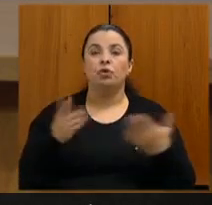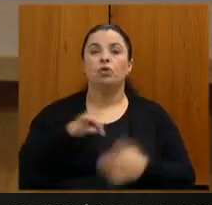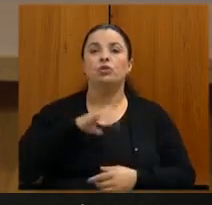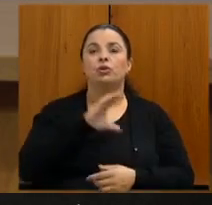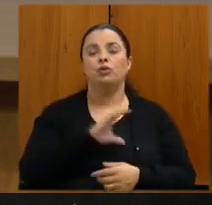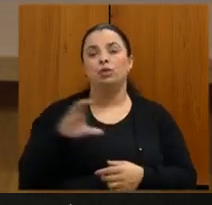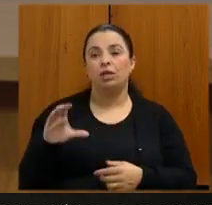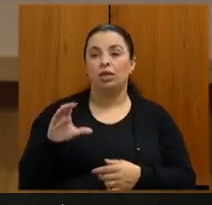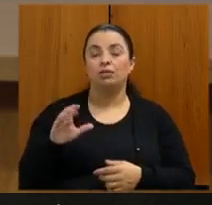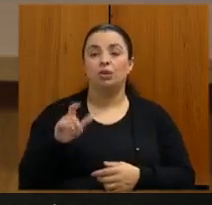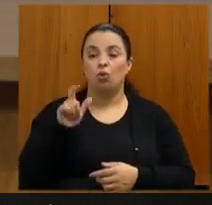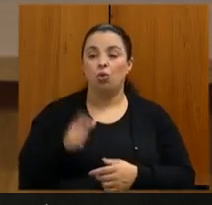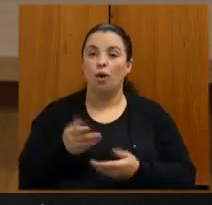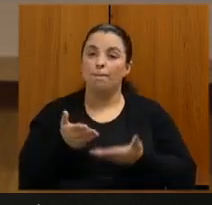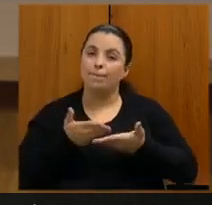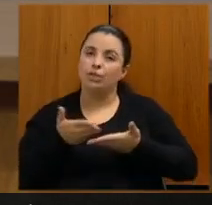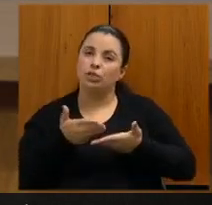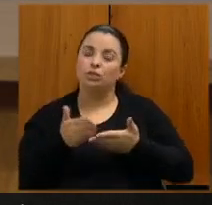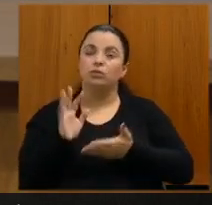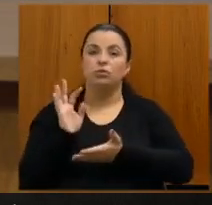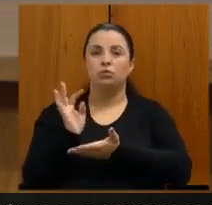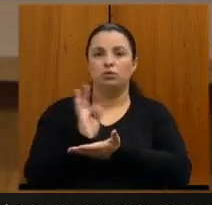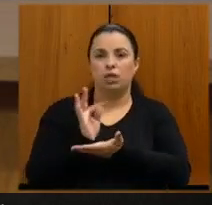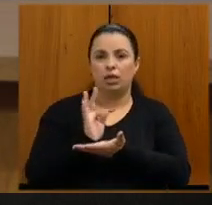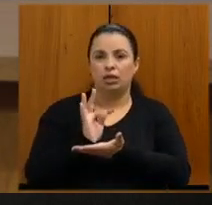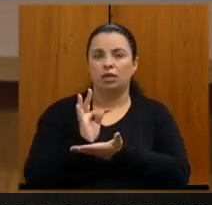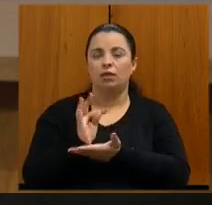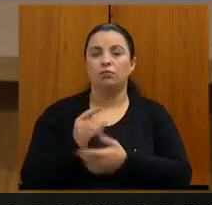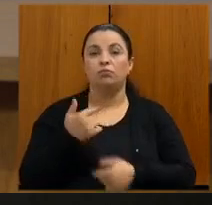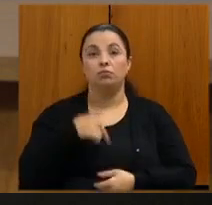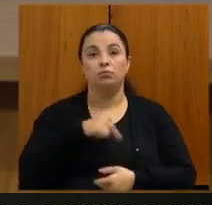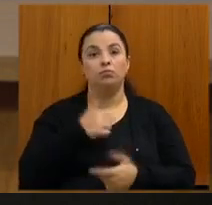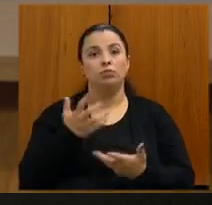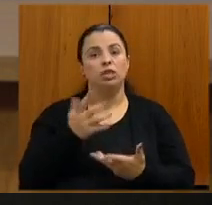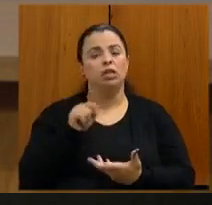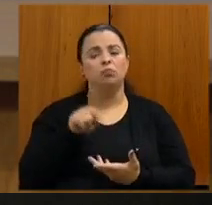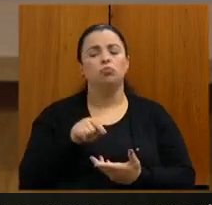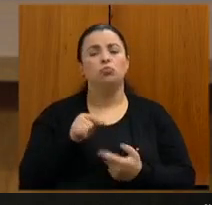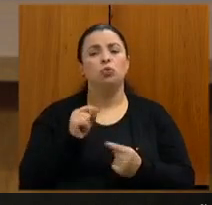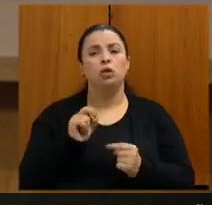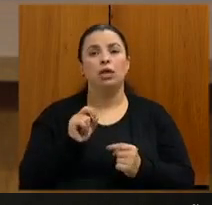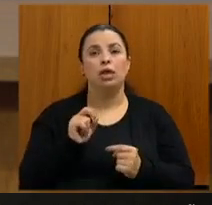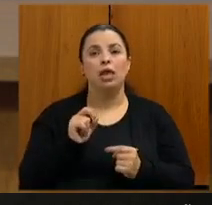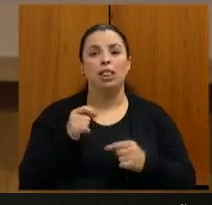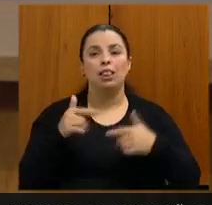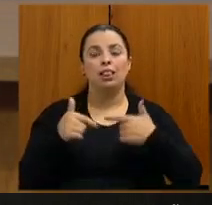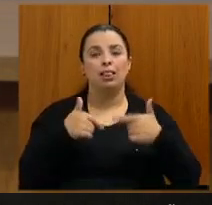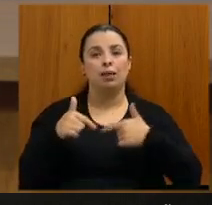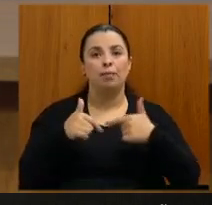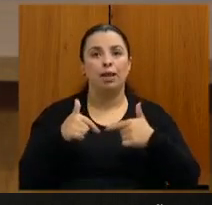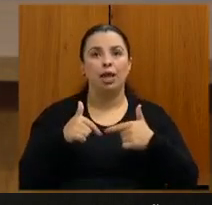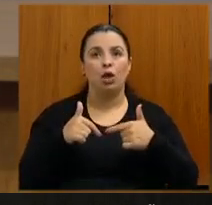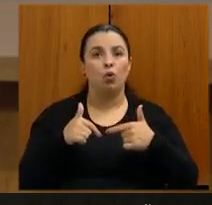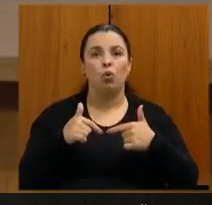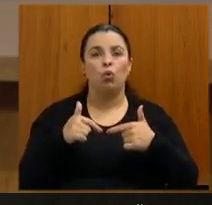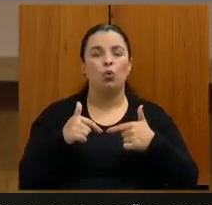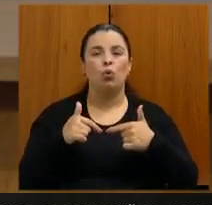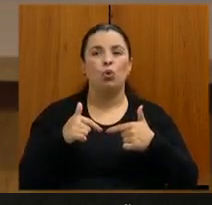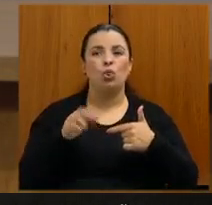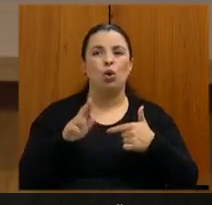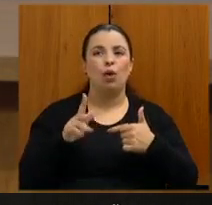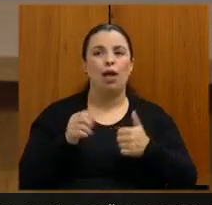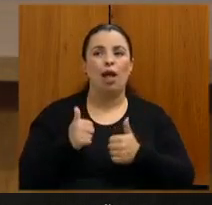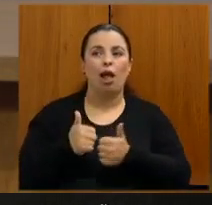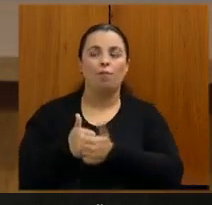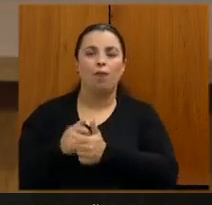e uma mediação técnica a gente busca com isso trabalhar com imparcialidade porque aí